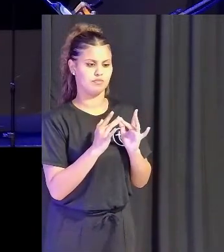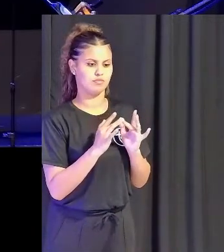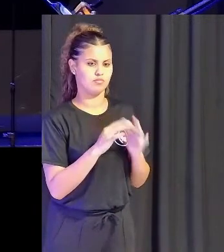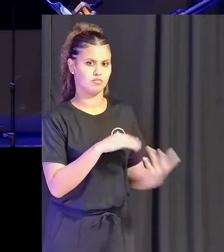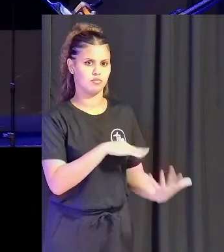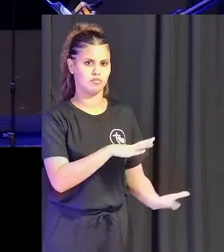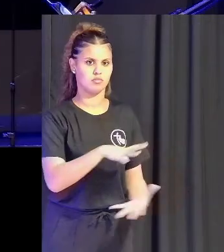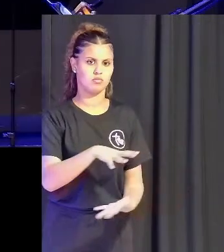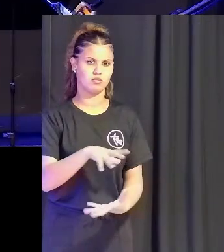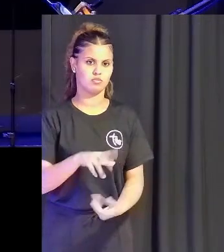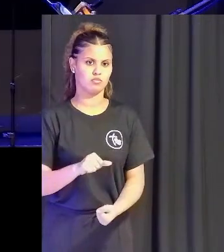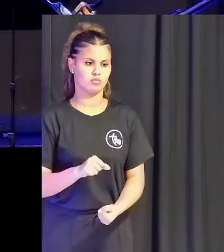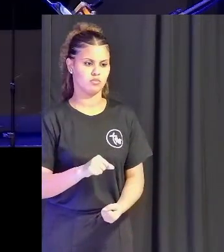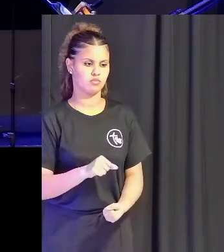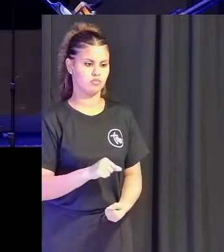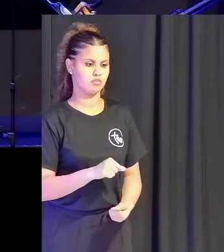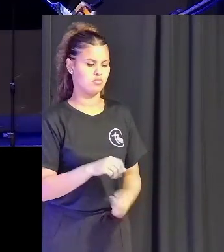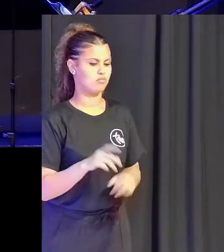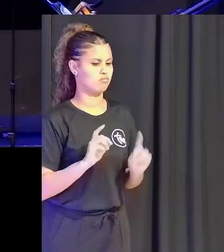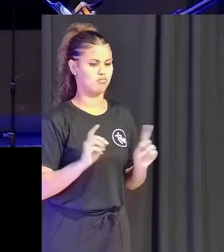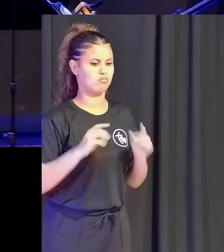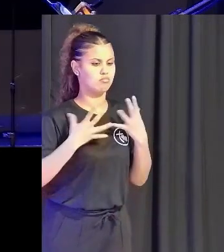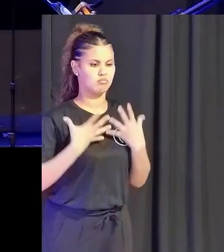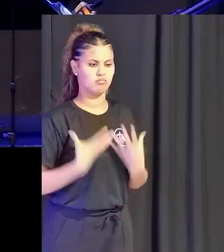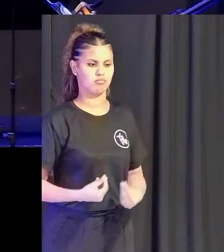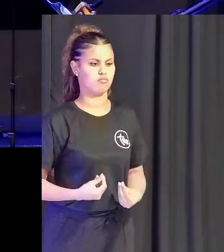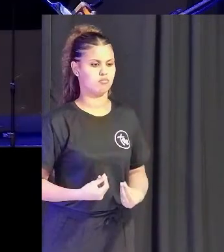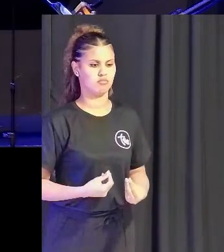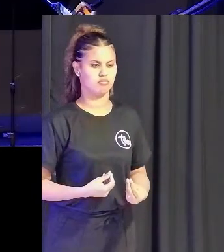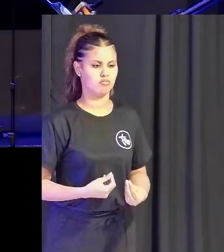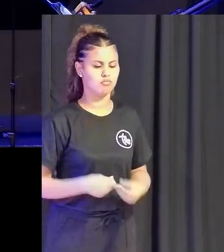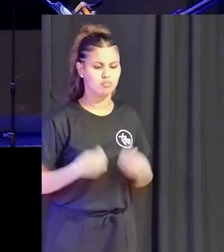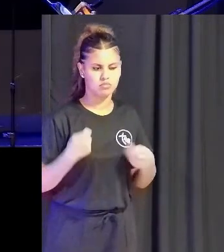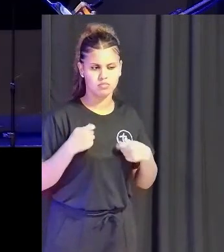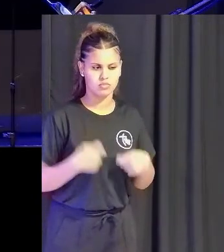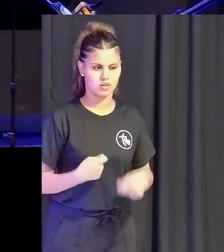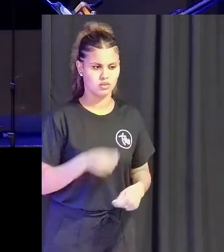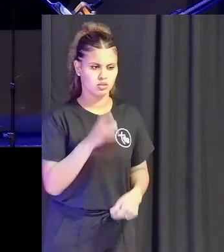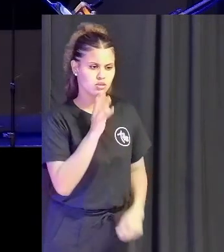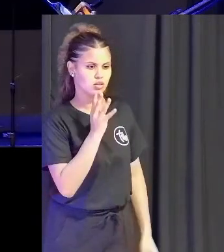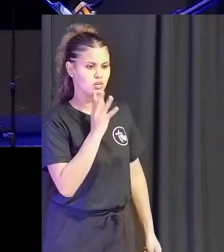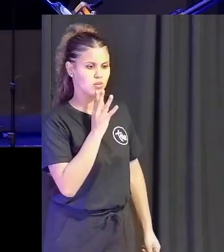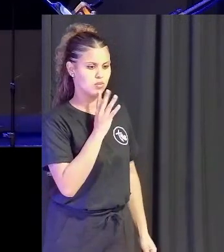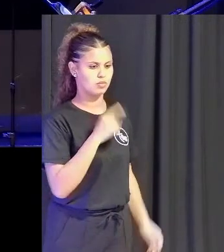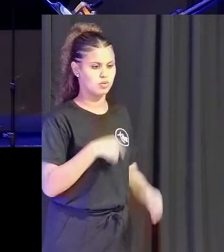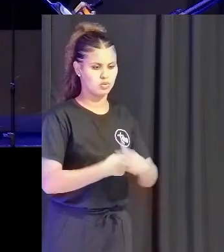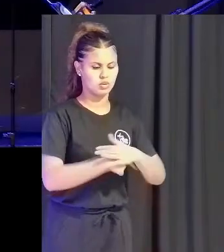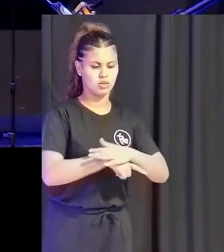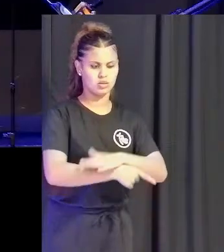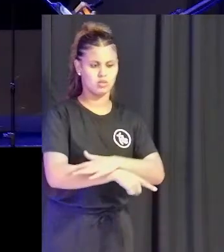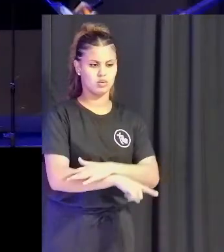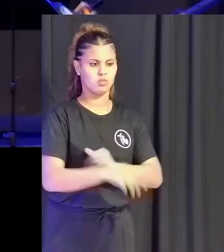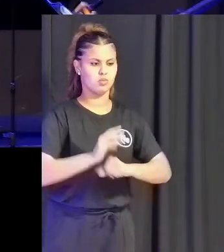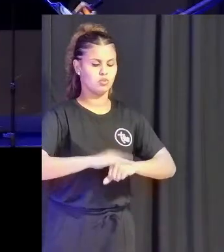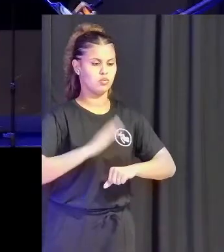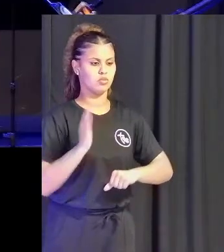nos conformemos com onde a gente está hoje. Sempre busquemos conhecer Ele cada vez mais.